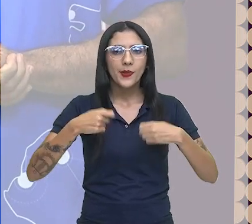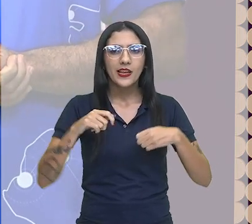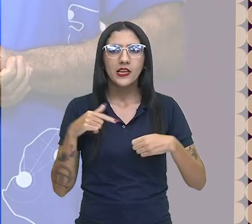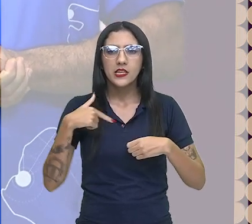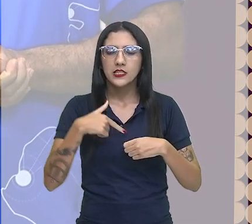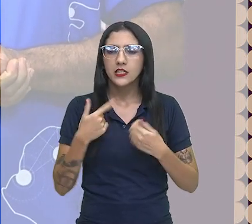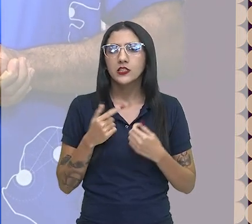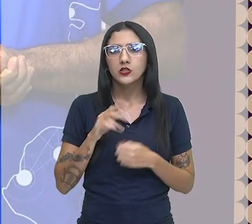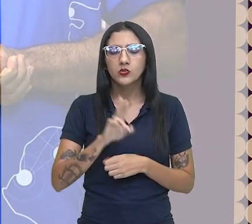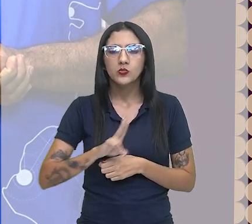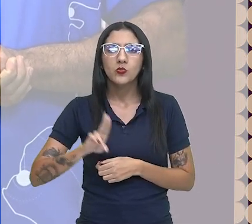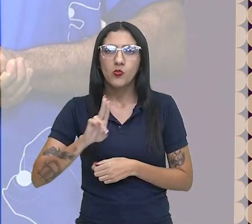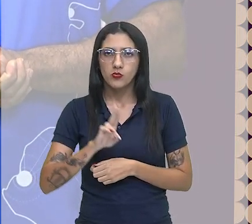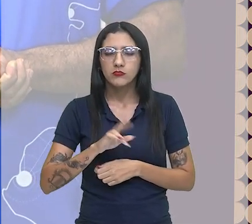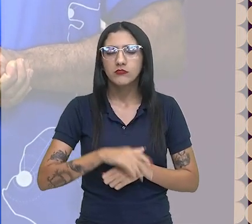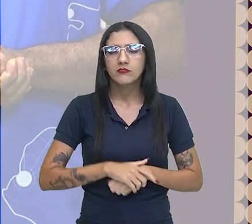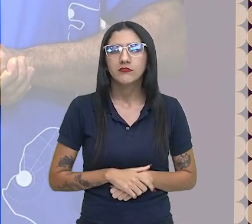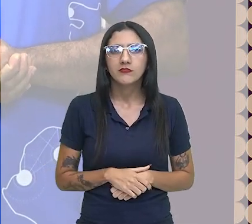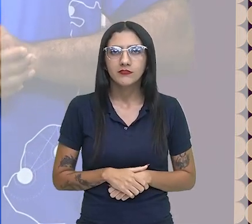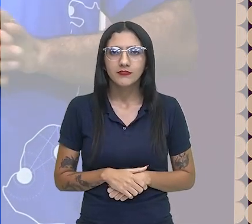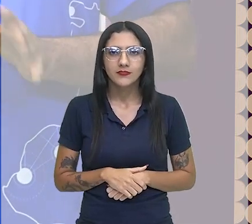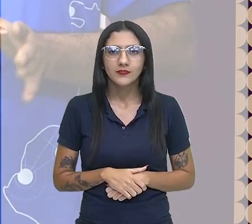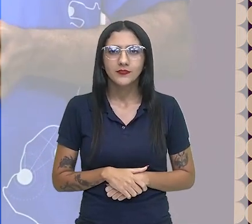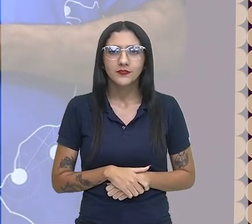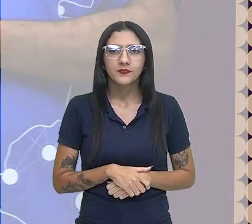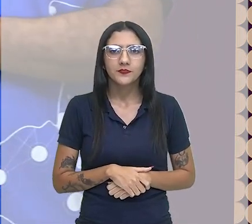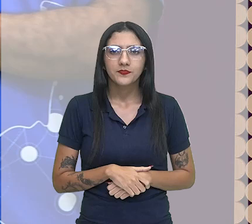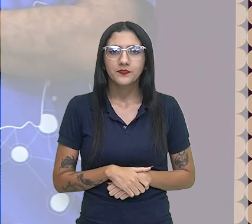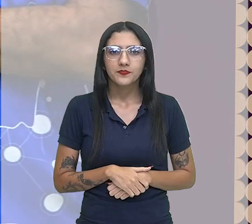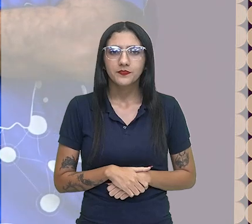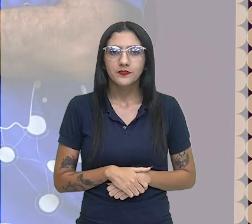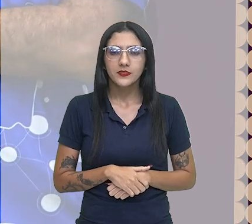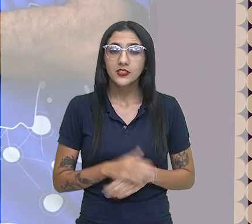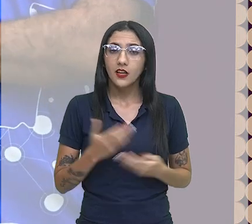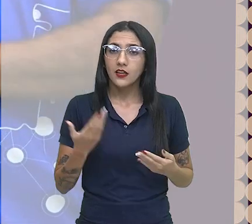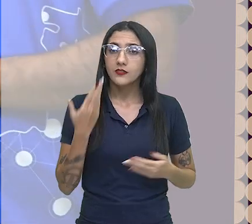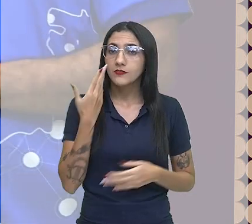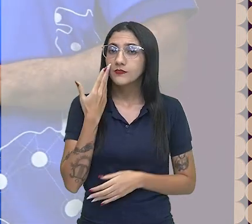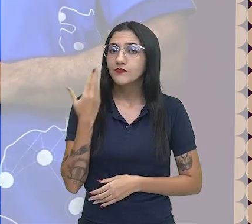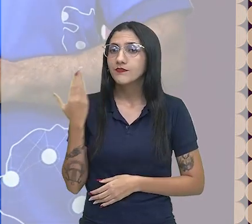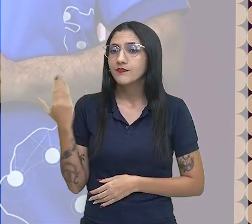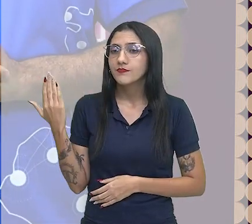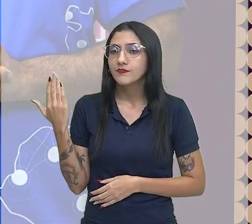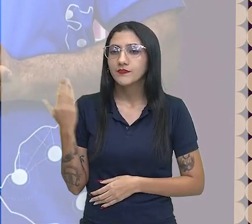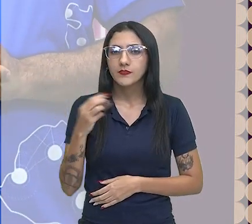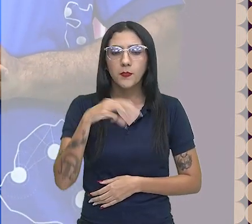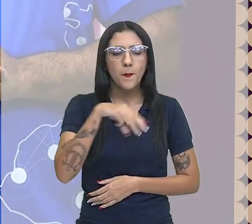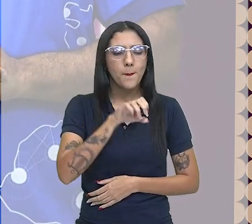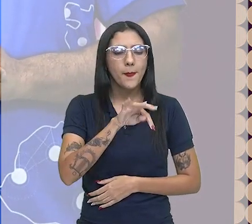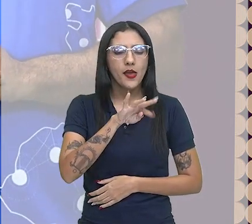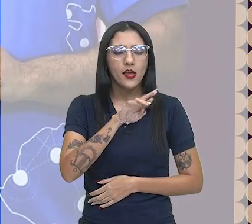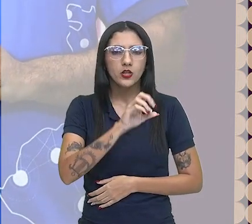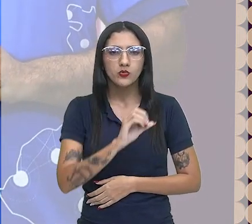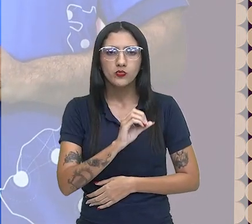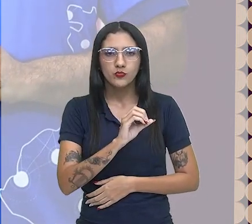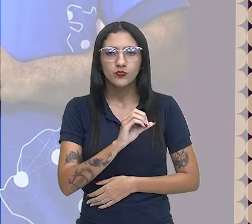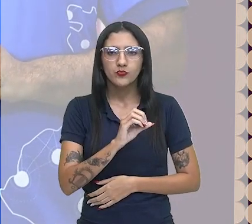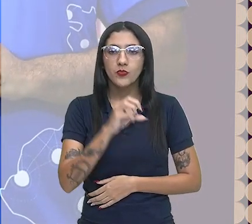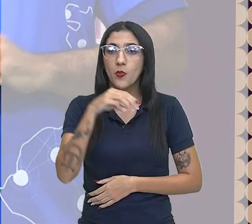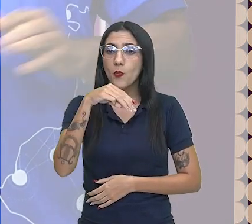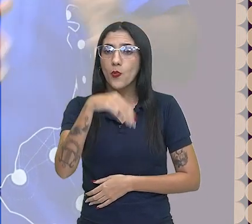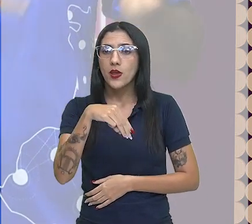gente tiver ali precisando, tá? E aí eu trouxe aqui para vocês, ó, o metro, né, que é a